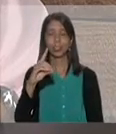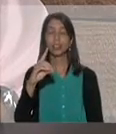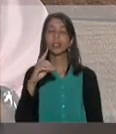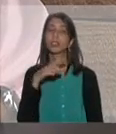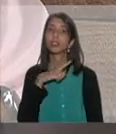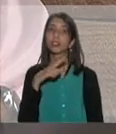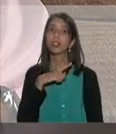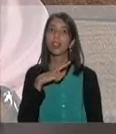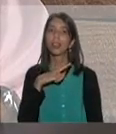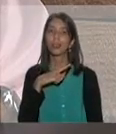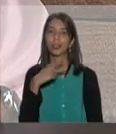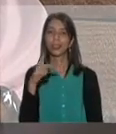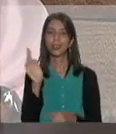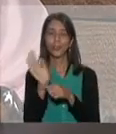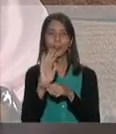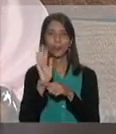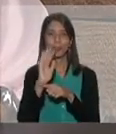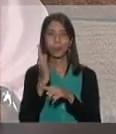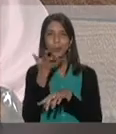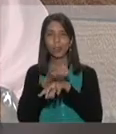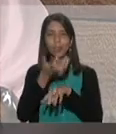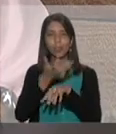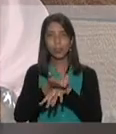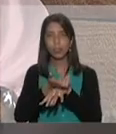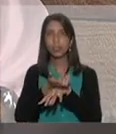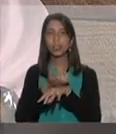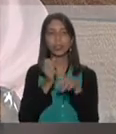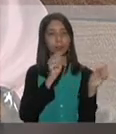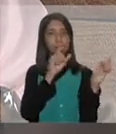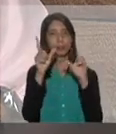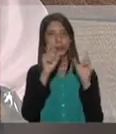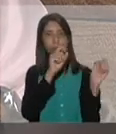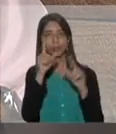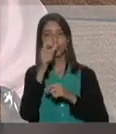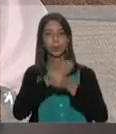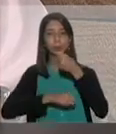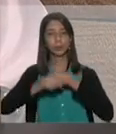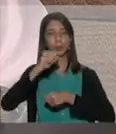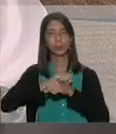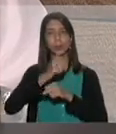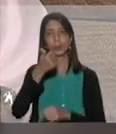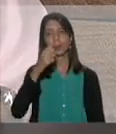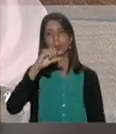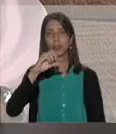Eu tenho uma cópia do filme, e eu apareço lá em